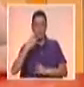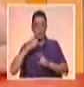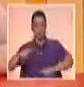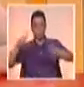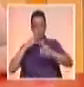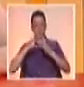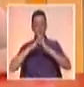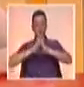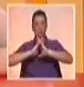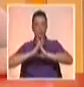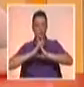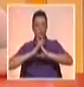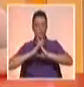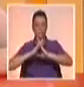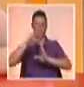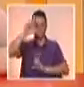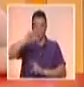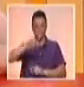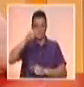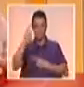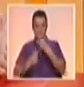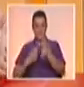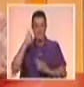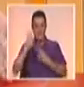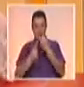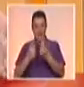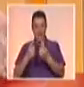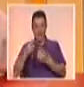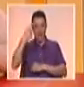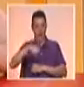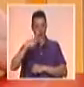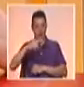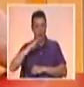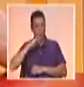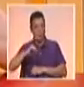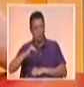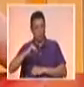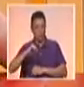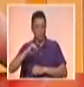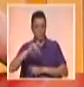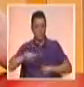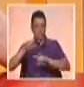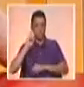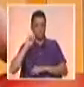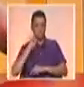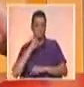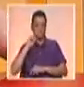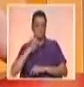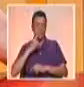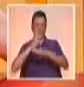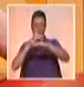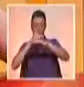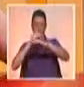estrutura porque a desconhecem. Depois também ainda há, apesar de haver muito menos, concordo, aquele preconceito do surdo ser